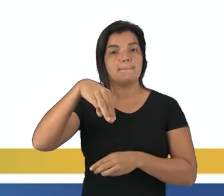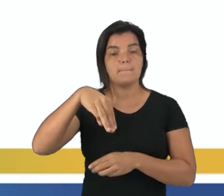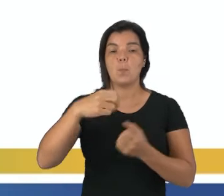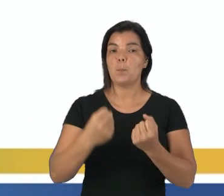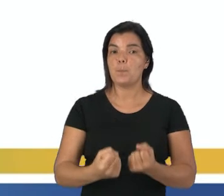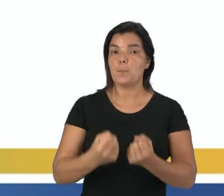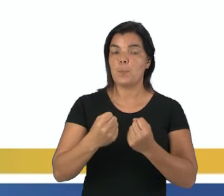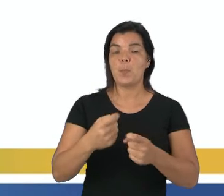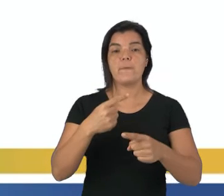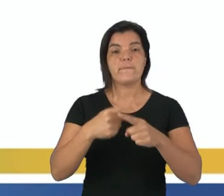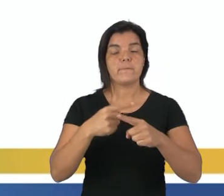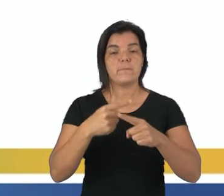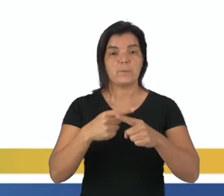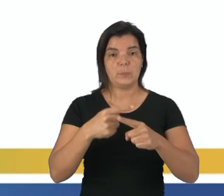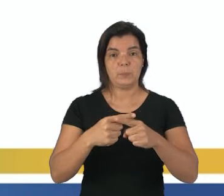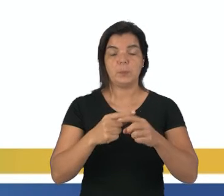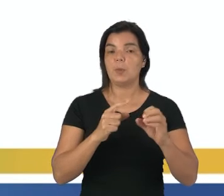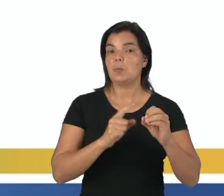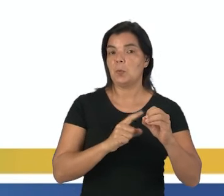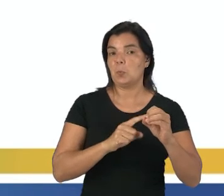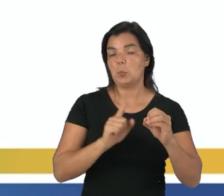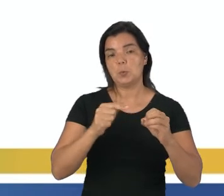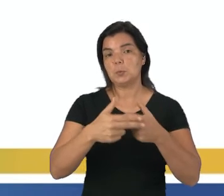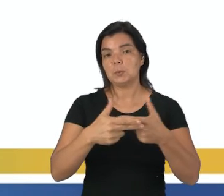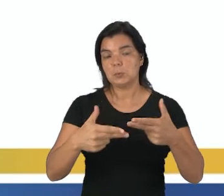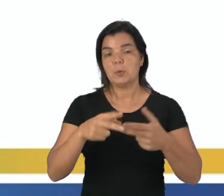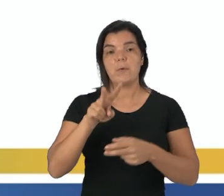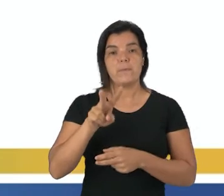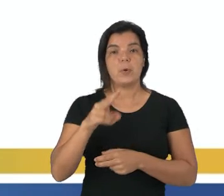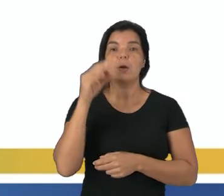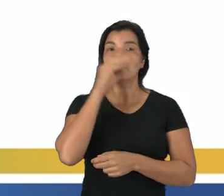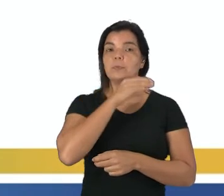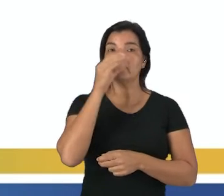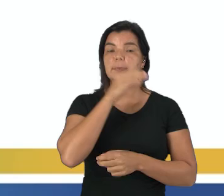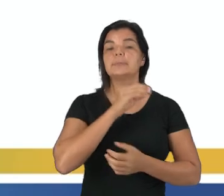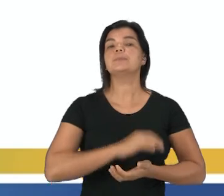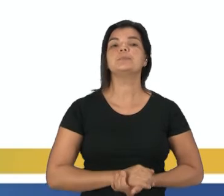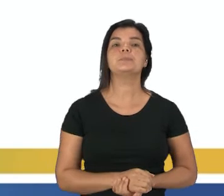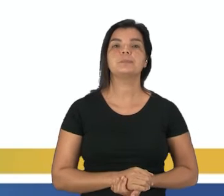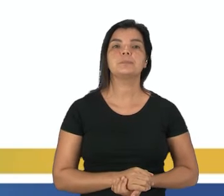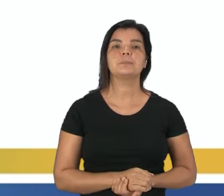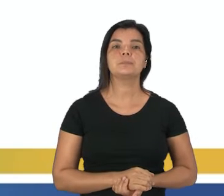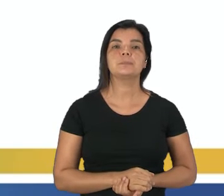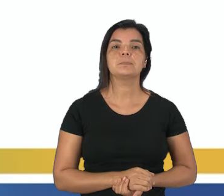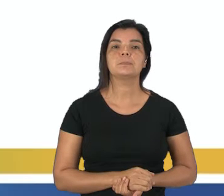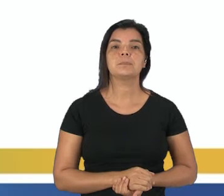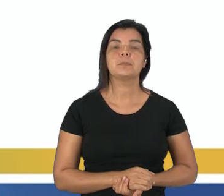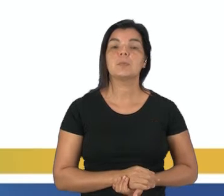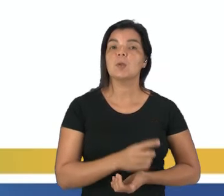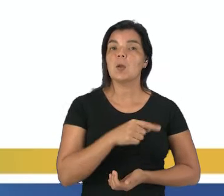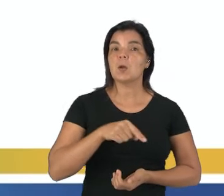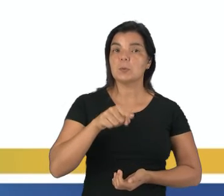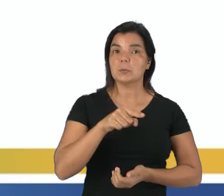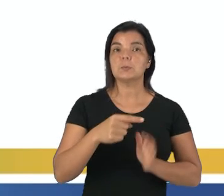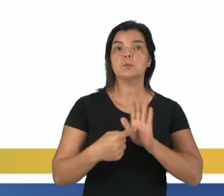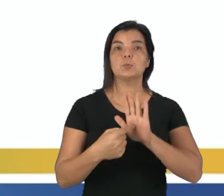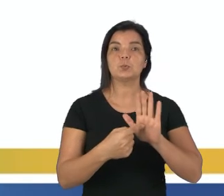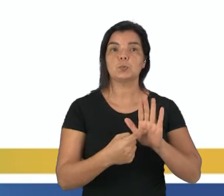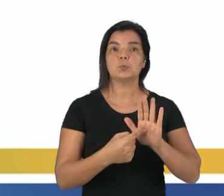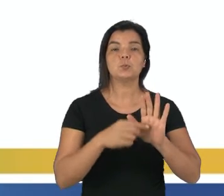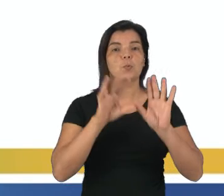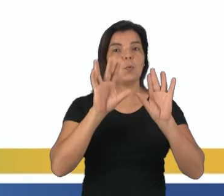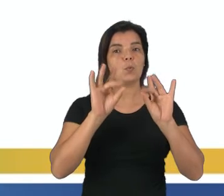massa da bolinha, né, do objeto, vezes a velocidade. E aí tá ali, né,